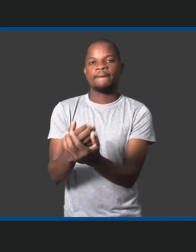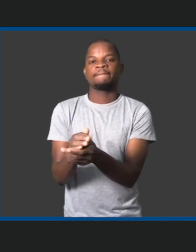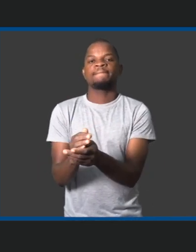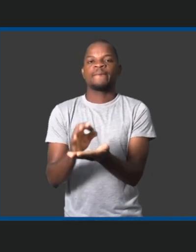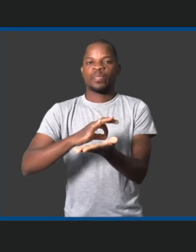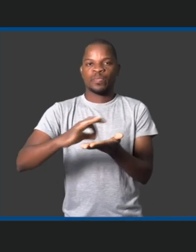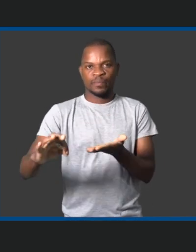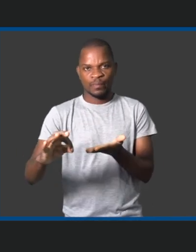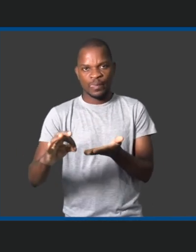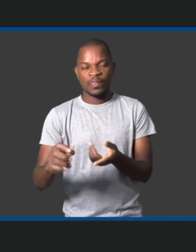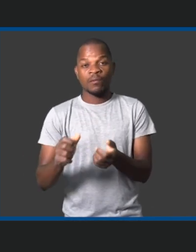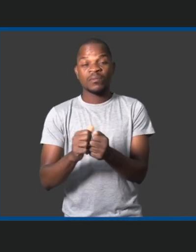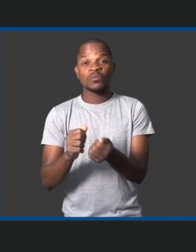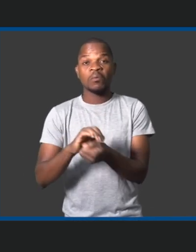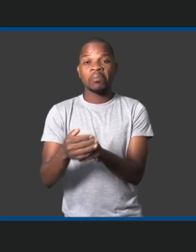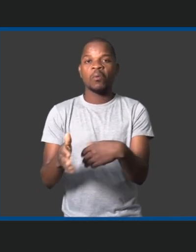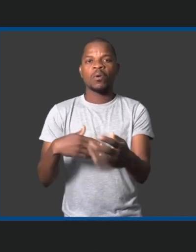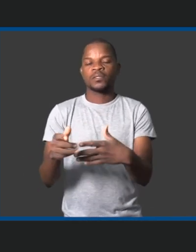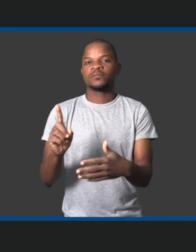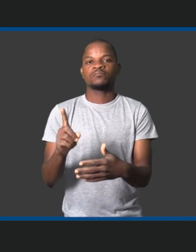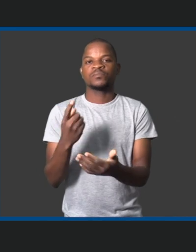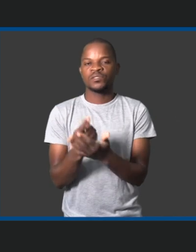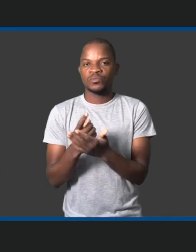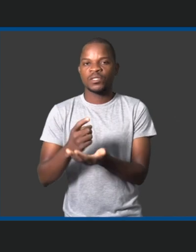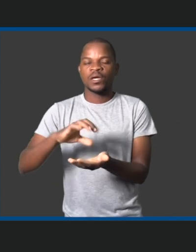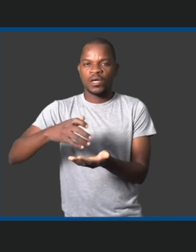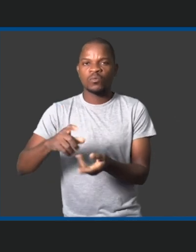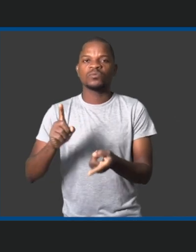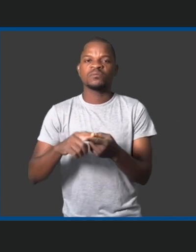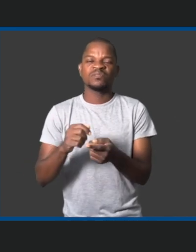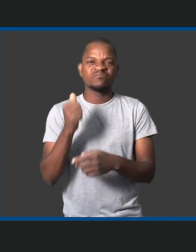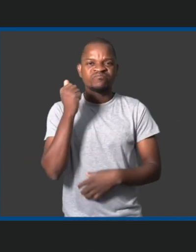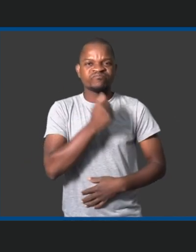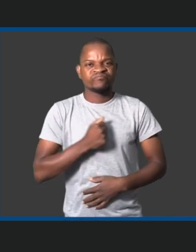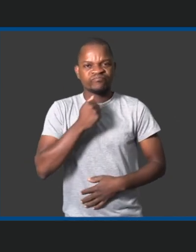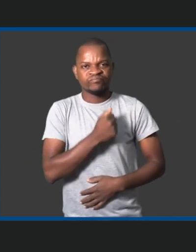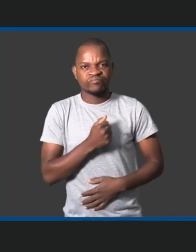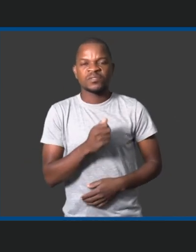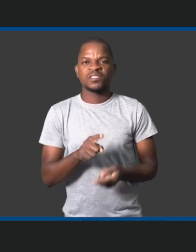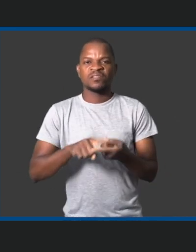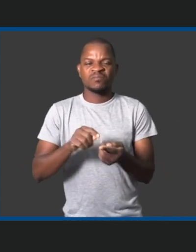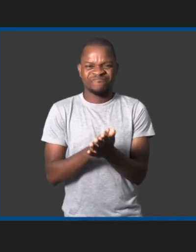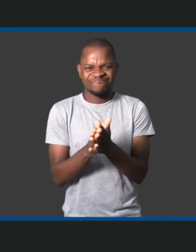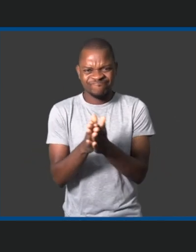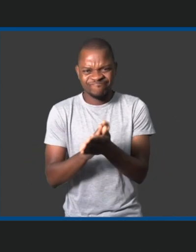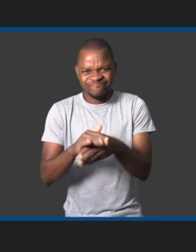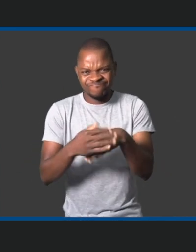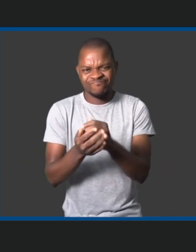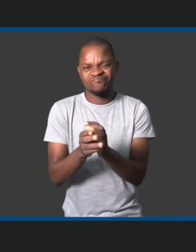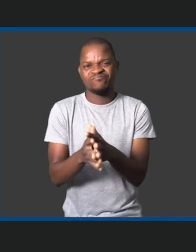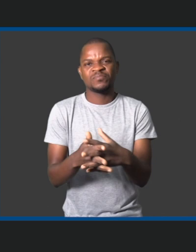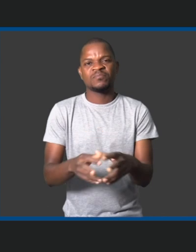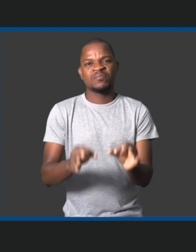é lavar as minhas mãos. Tenho que lavar as mãos com água e sabão ou cinza, friccionar com o